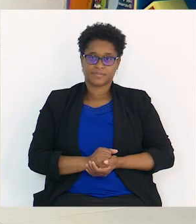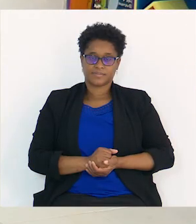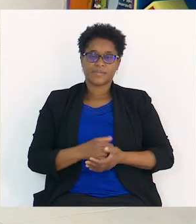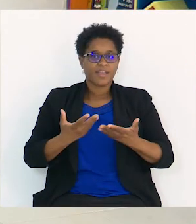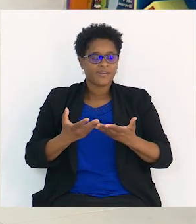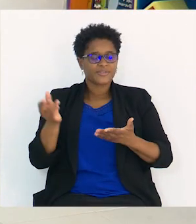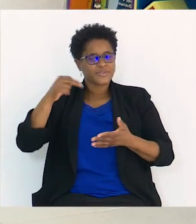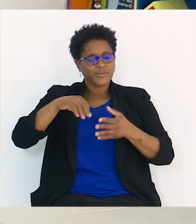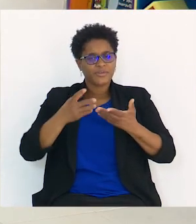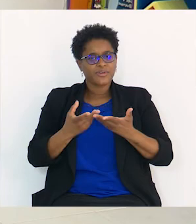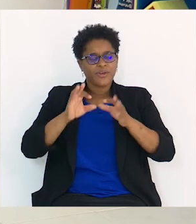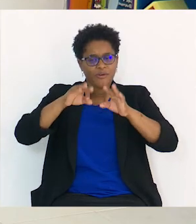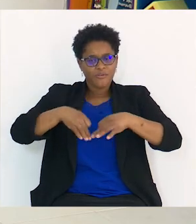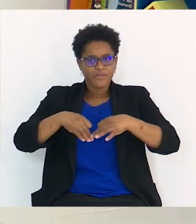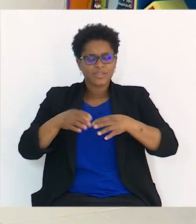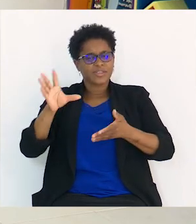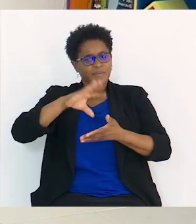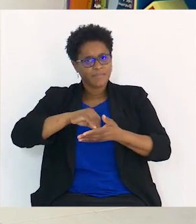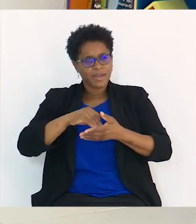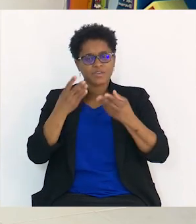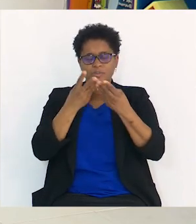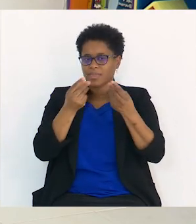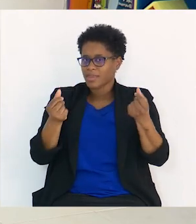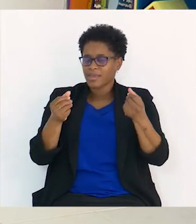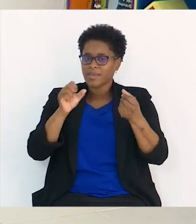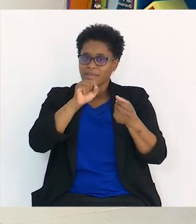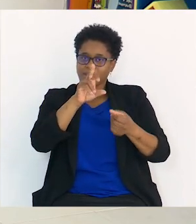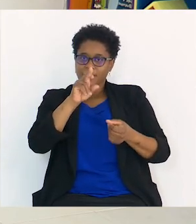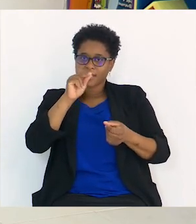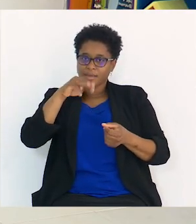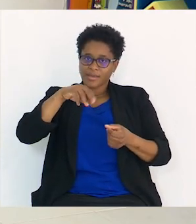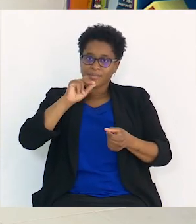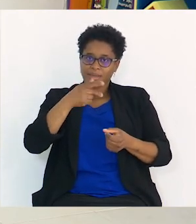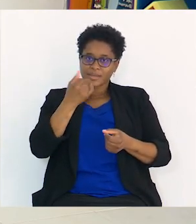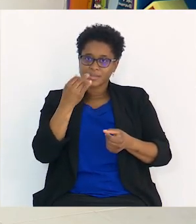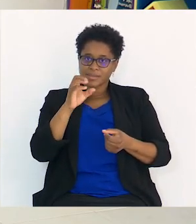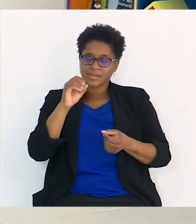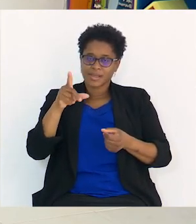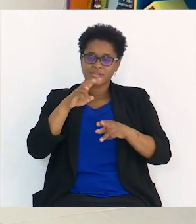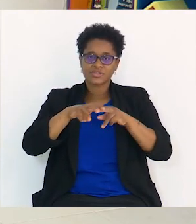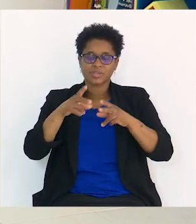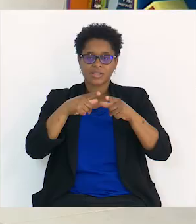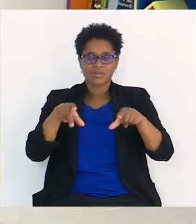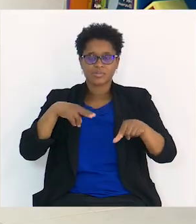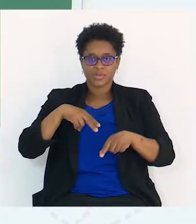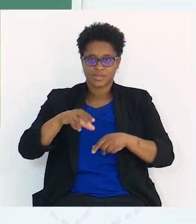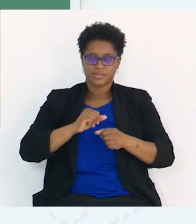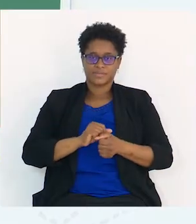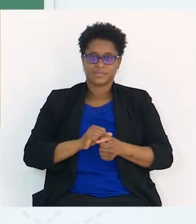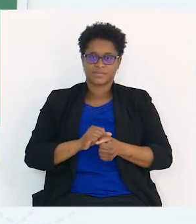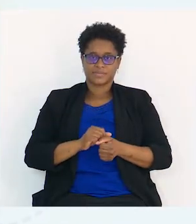Chegamos ao fim de mais um conteúdo gramatical, mais concretamente, da disciplina da língua portuguesa.